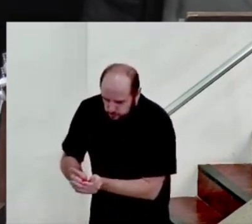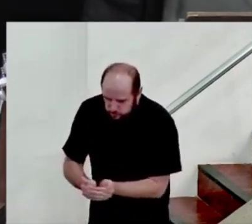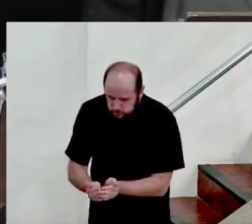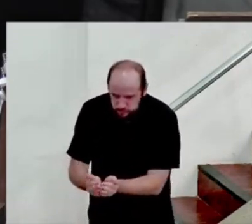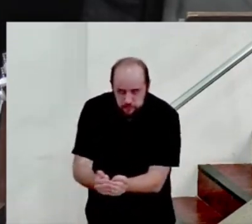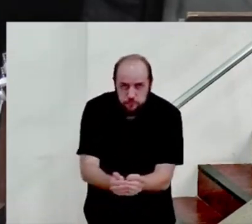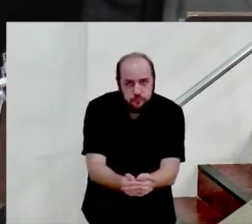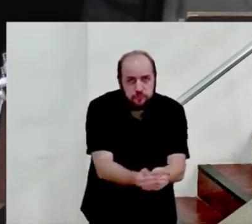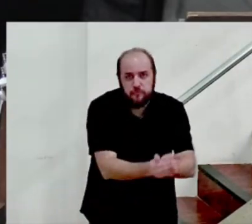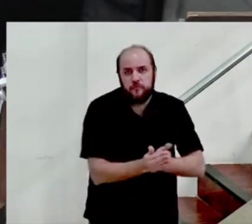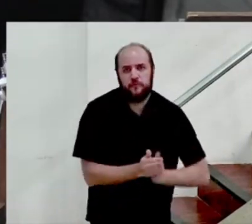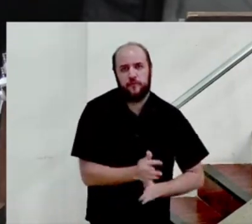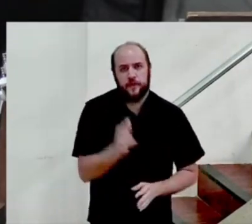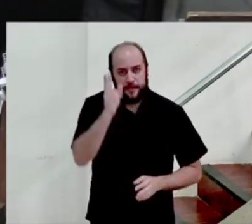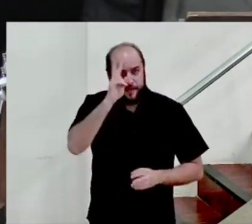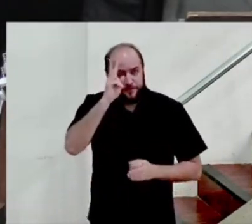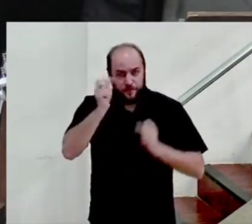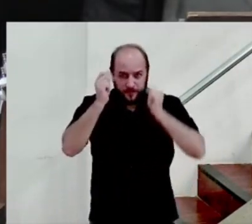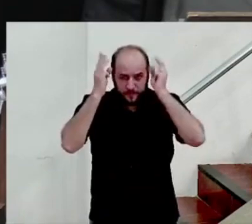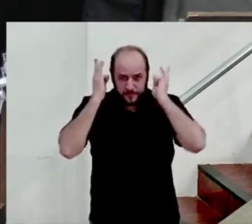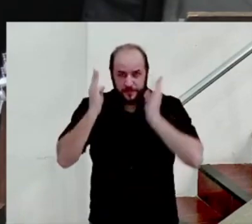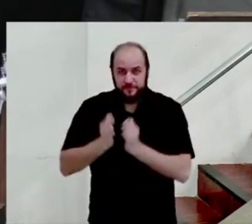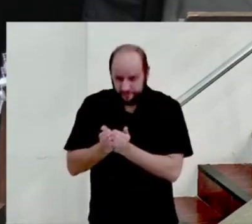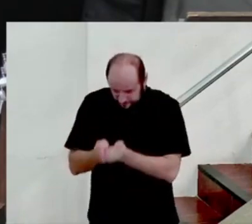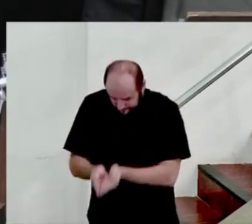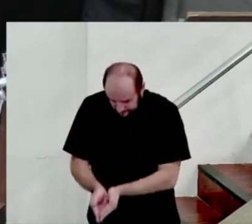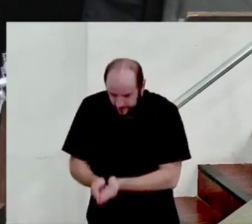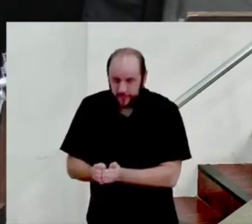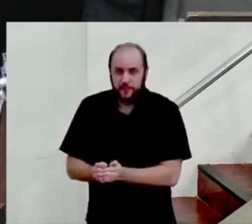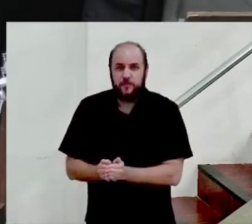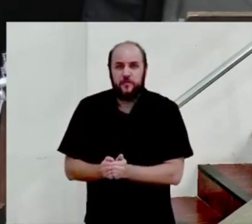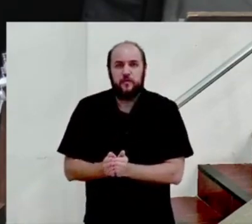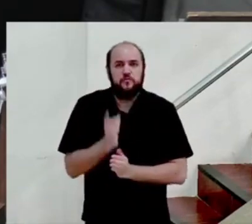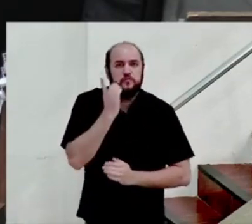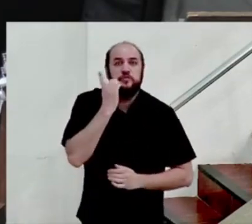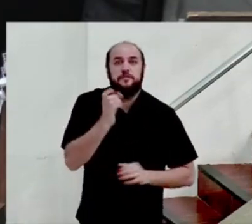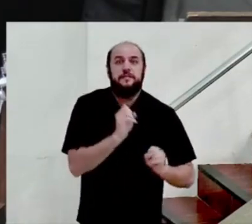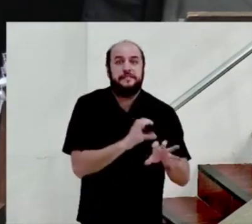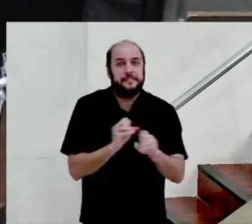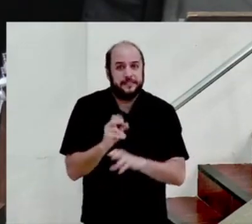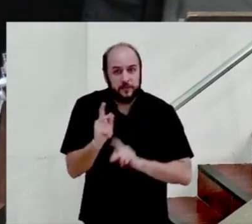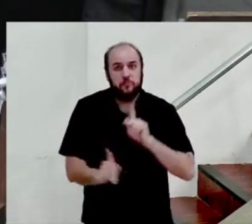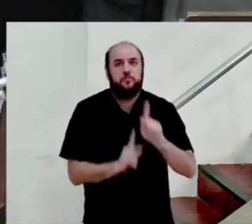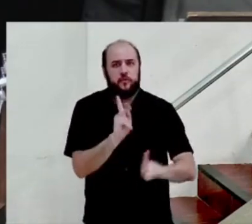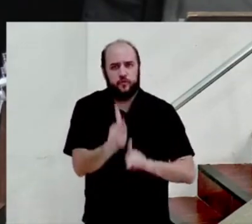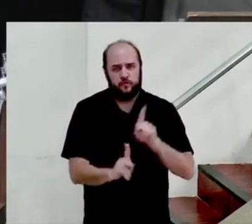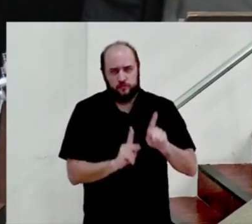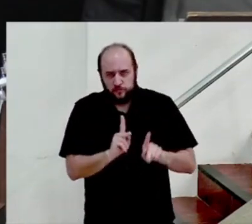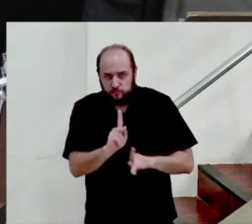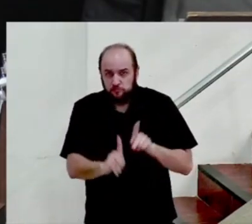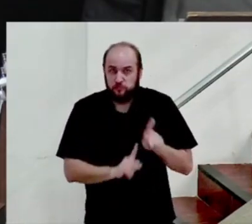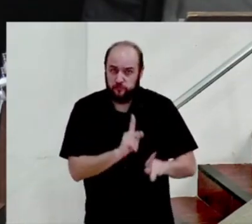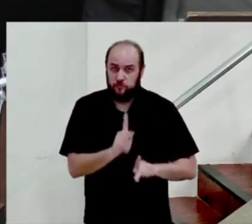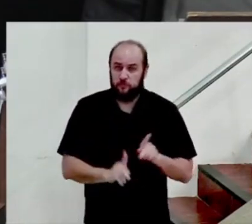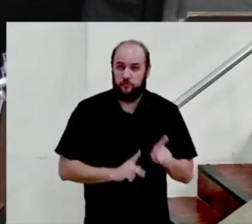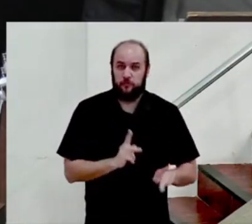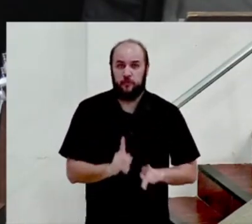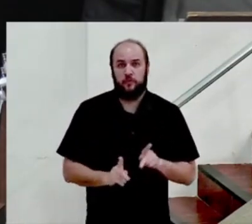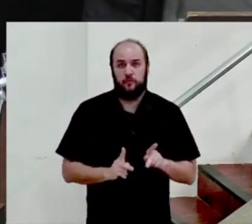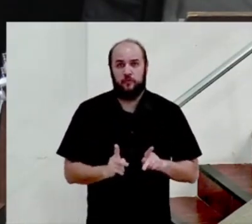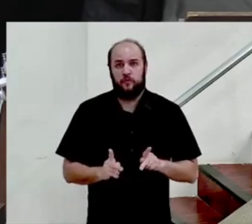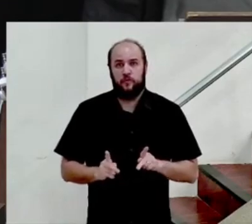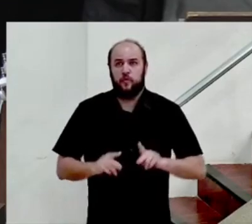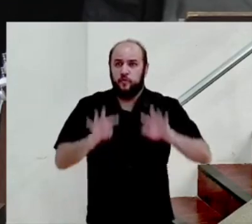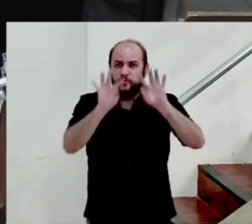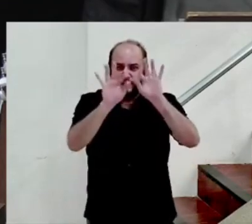foi colocado dentro de uma arca, estava um dia instruindo a respeito de um povo, para um povo, a respeito de um